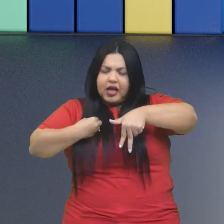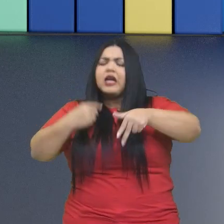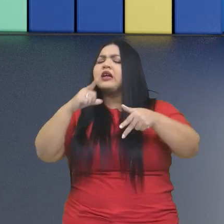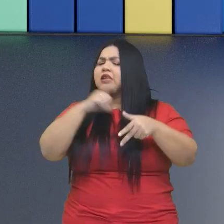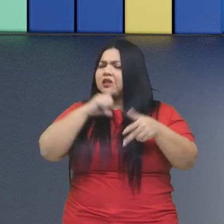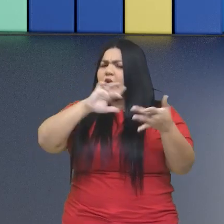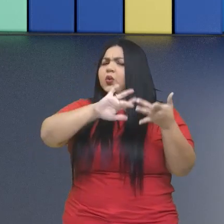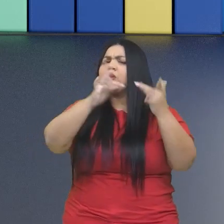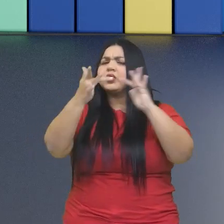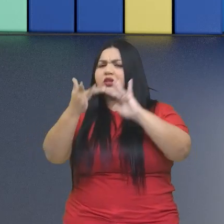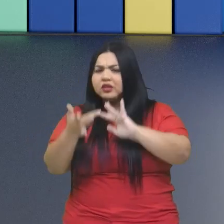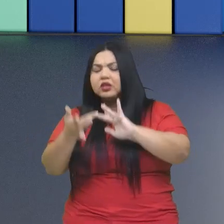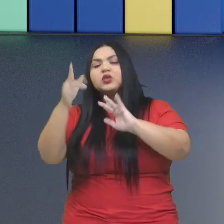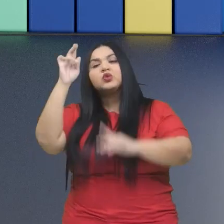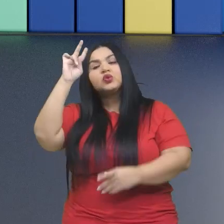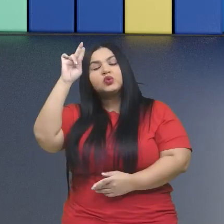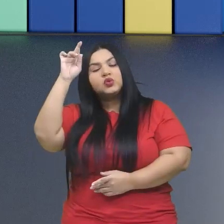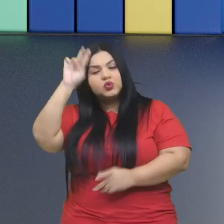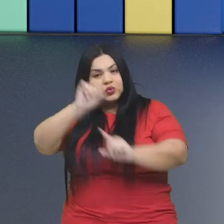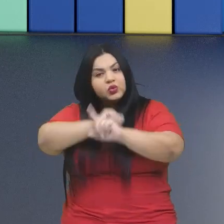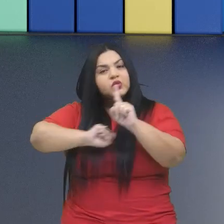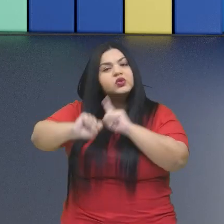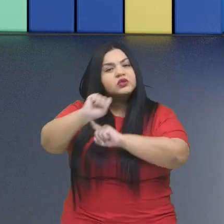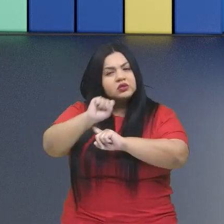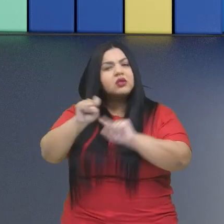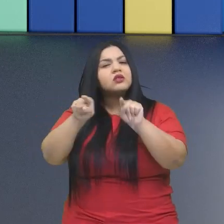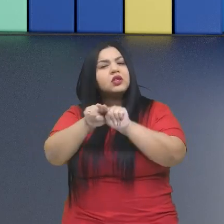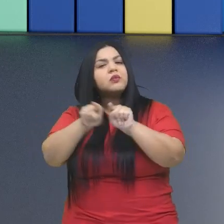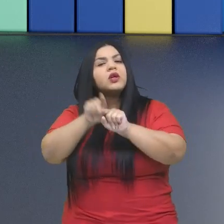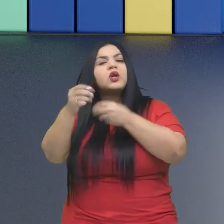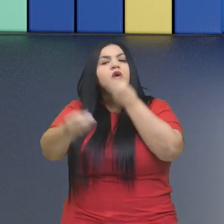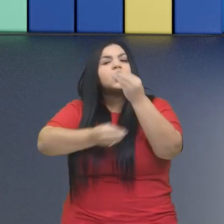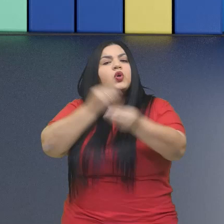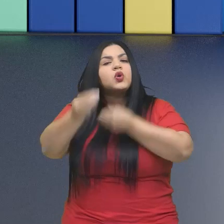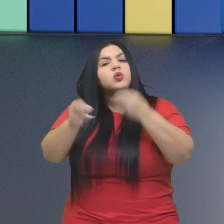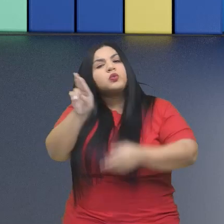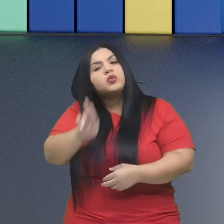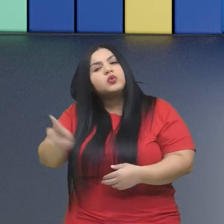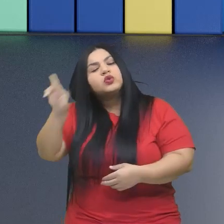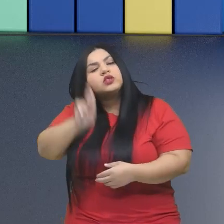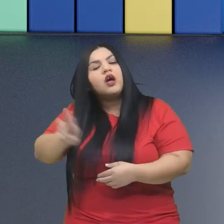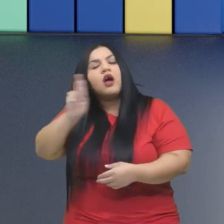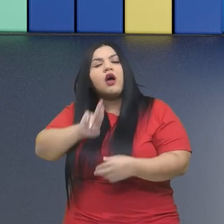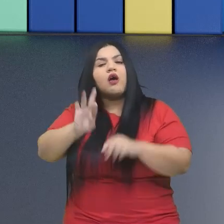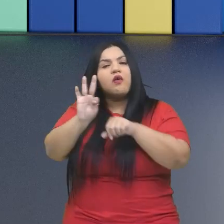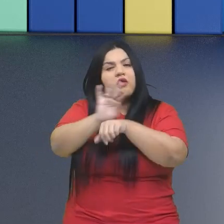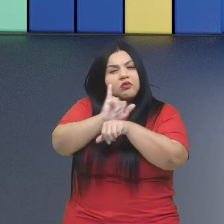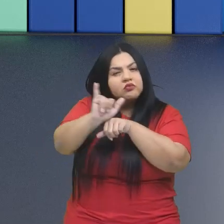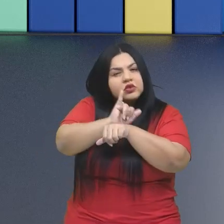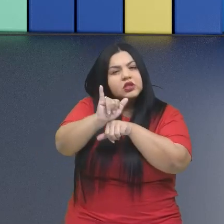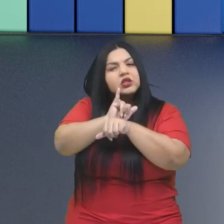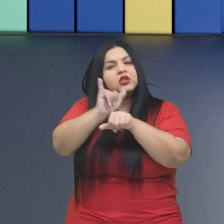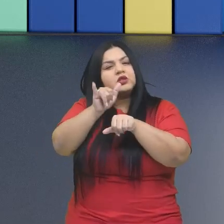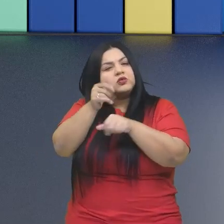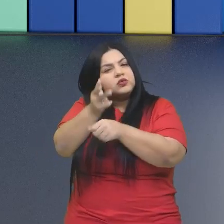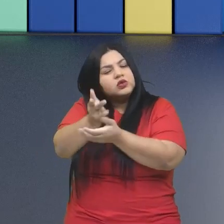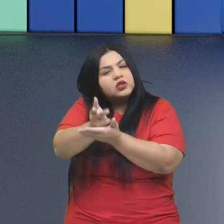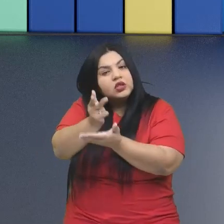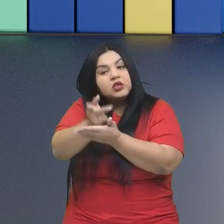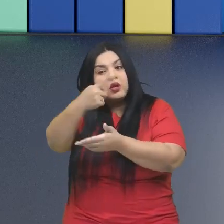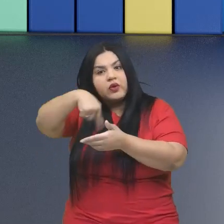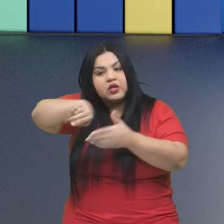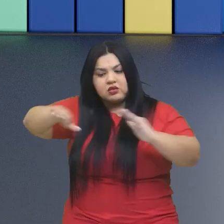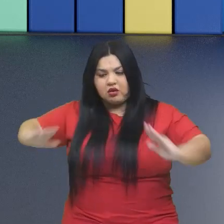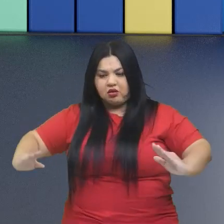ali, e como eles faziam e utilizavam técnicas de preservação, quando essas tumbas elas são descobertas, né,